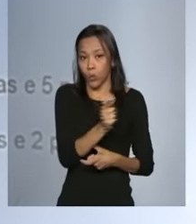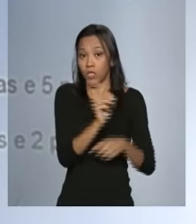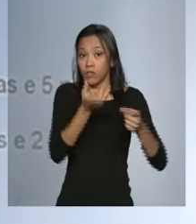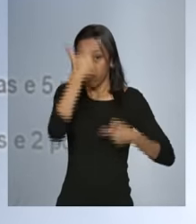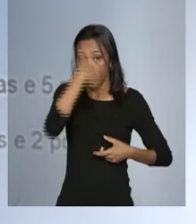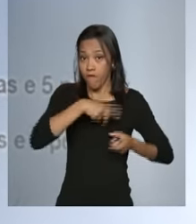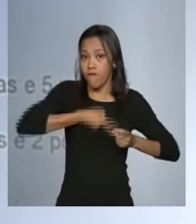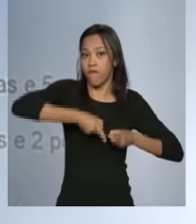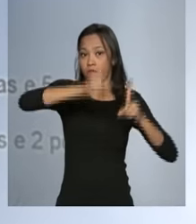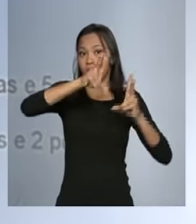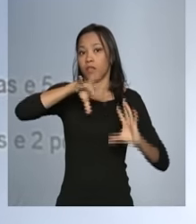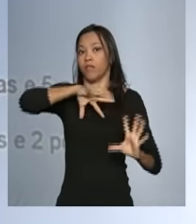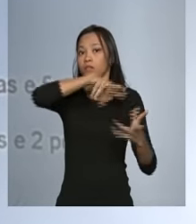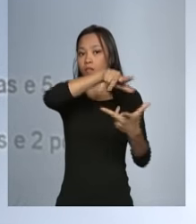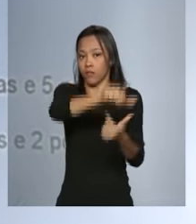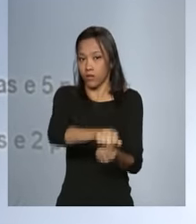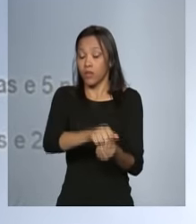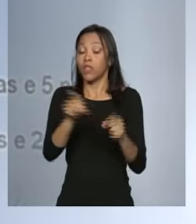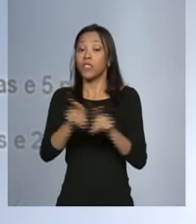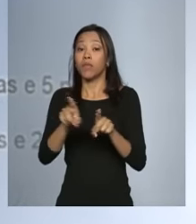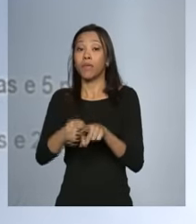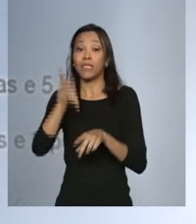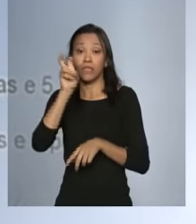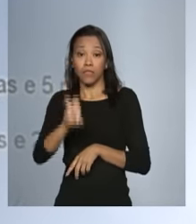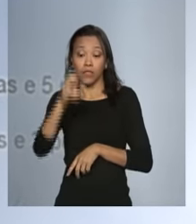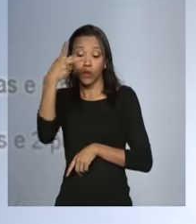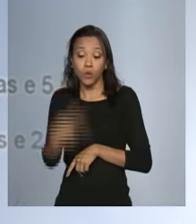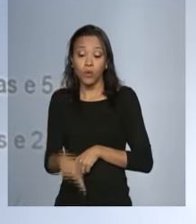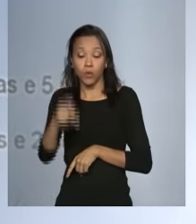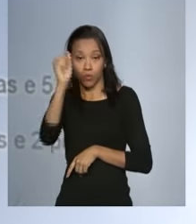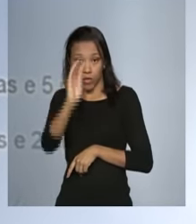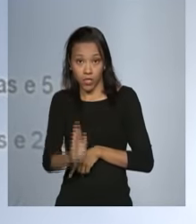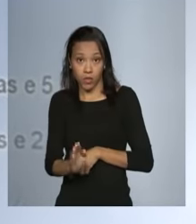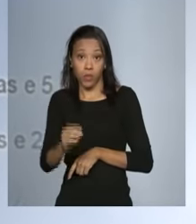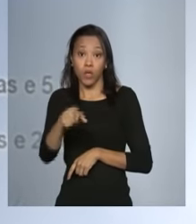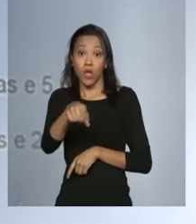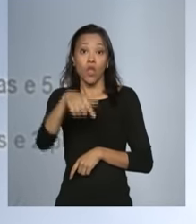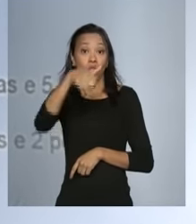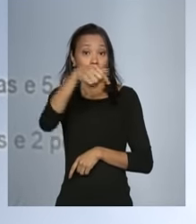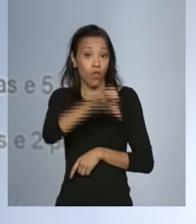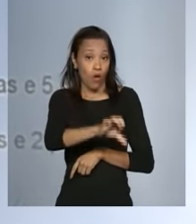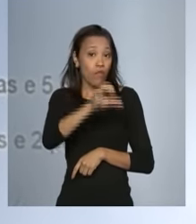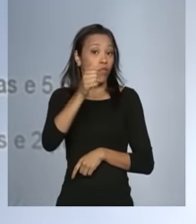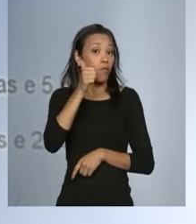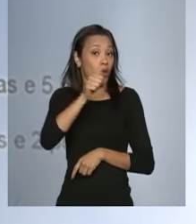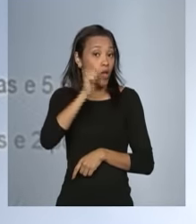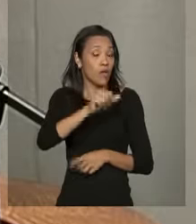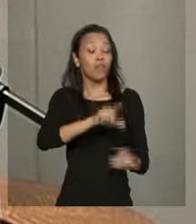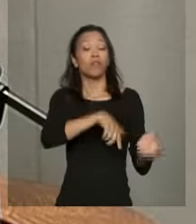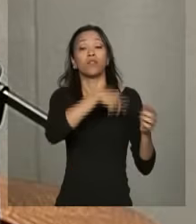eh e cinco por tráfico interno nove mulheres sendo sete pro tráfico internacional de pessoas e dois pro tráfico